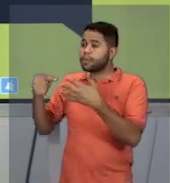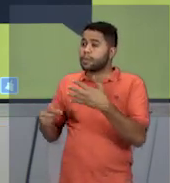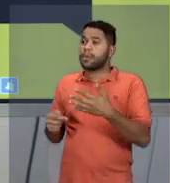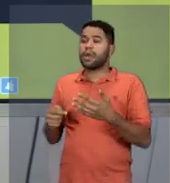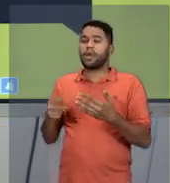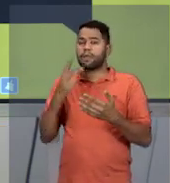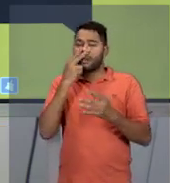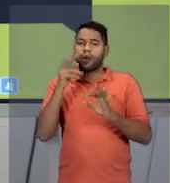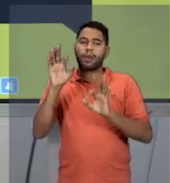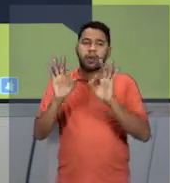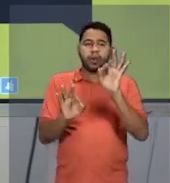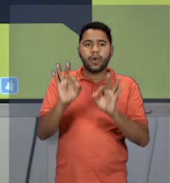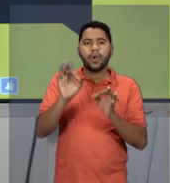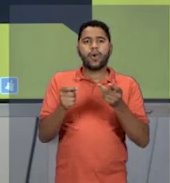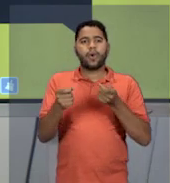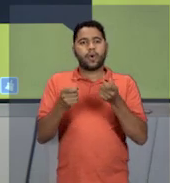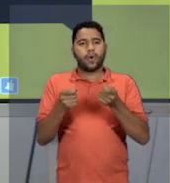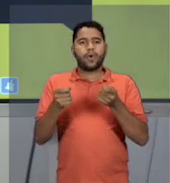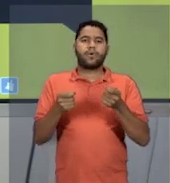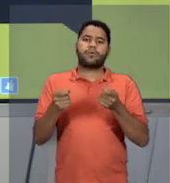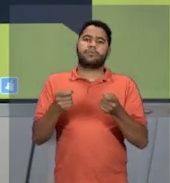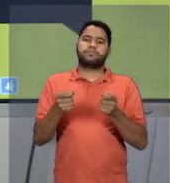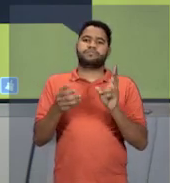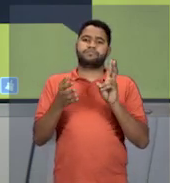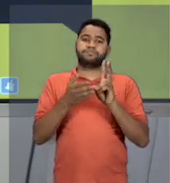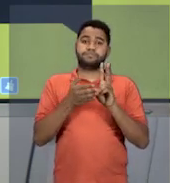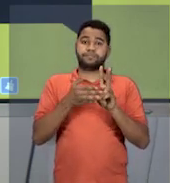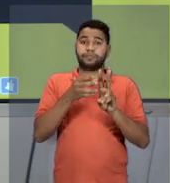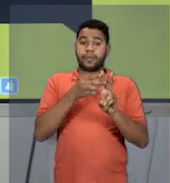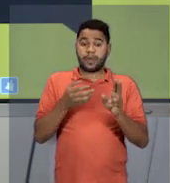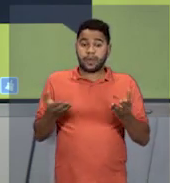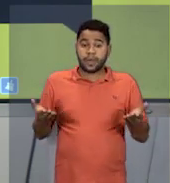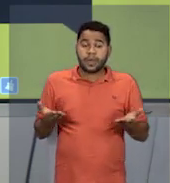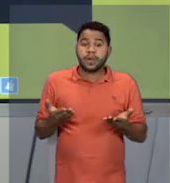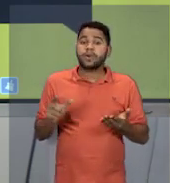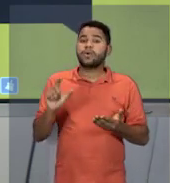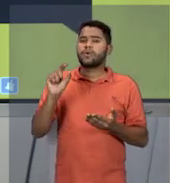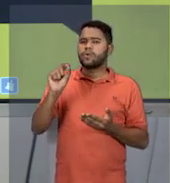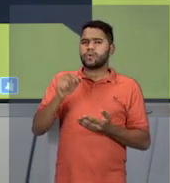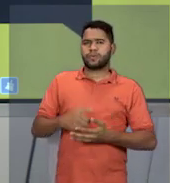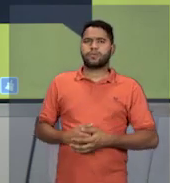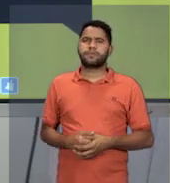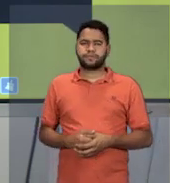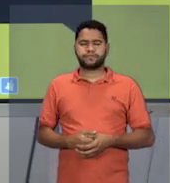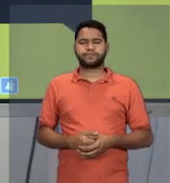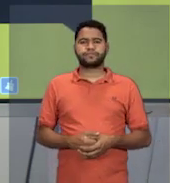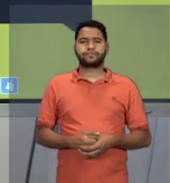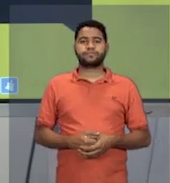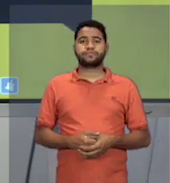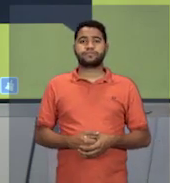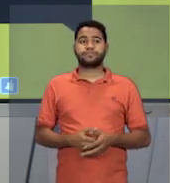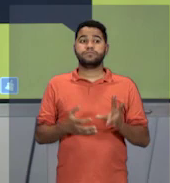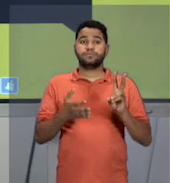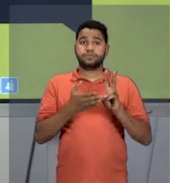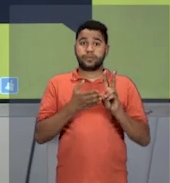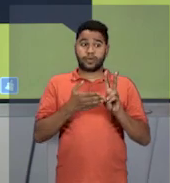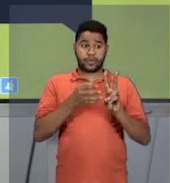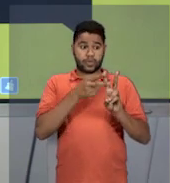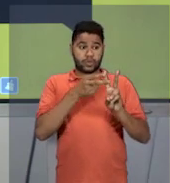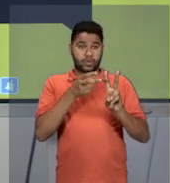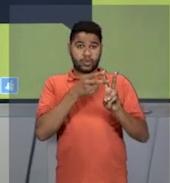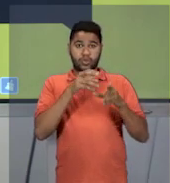manter controle sobre os indígenas. A questão agora é a seguinte, esses indígenas que